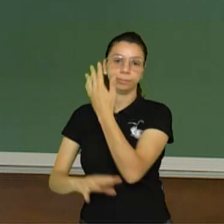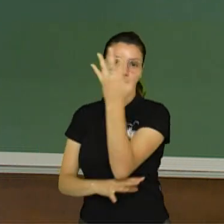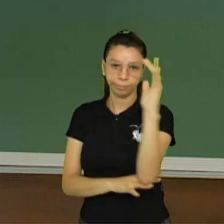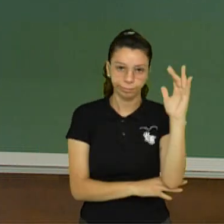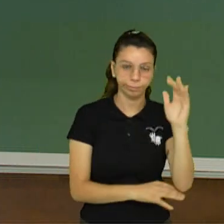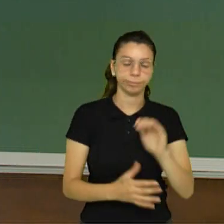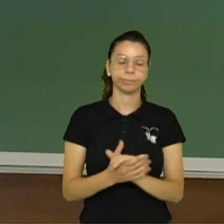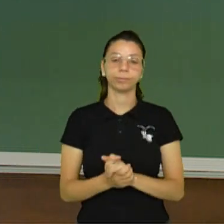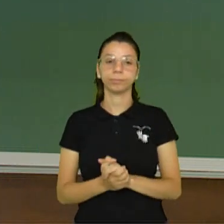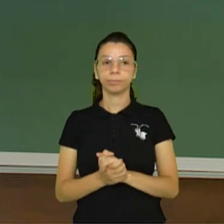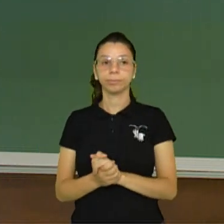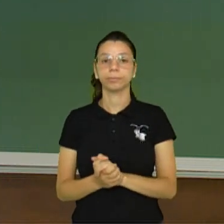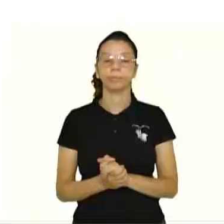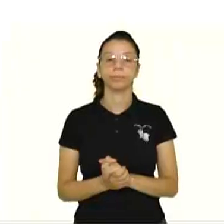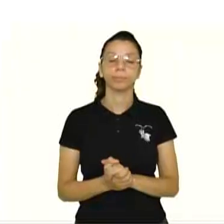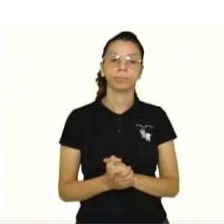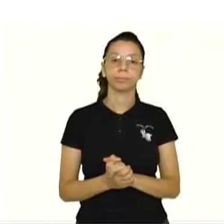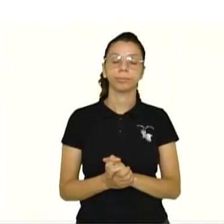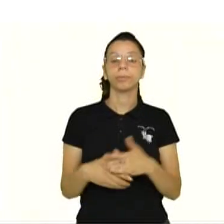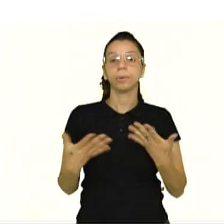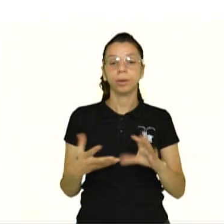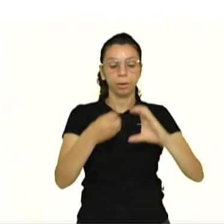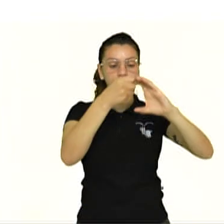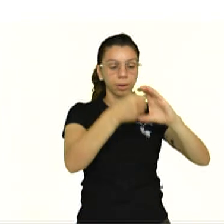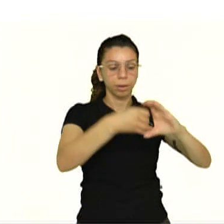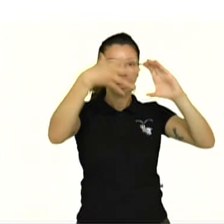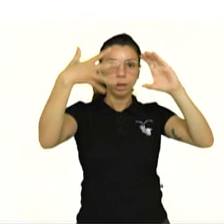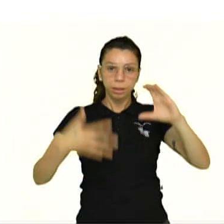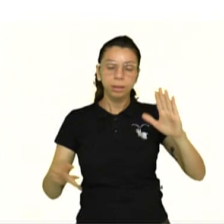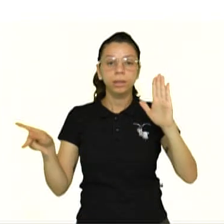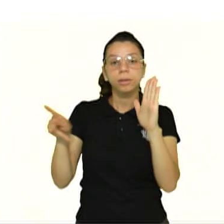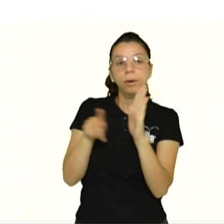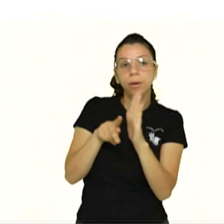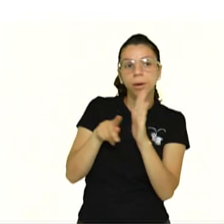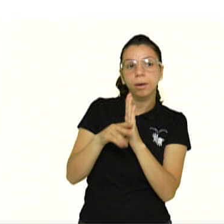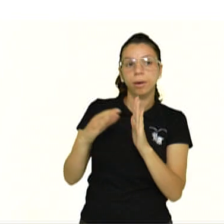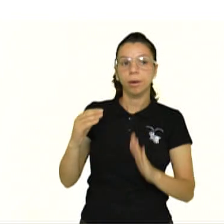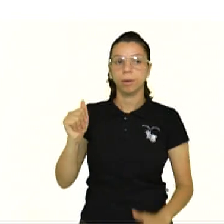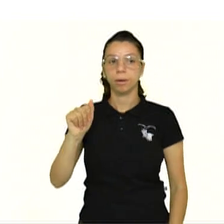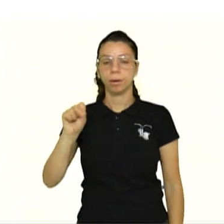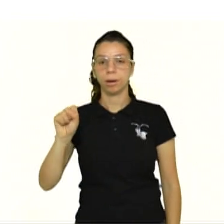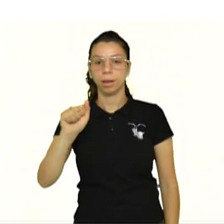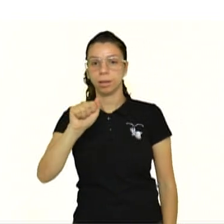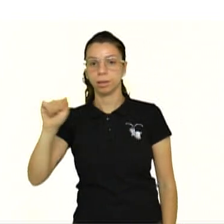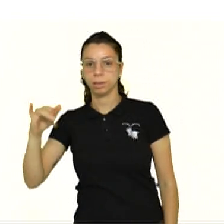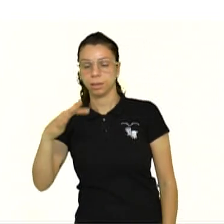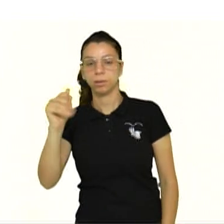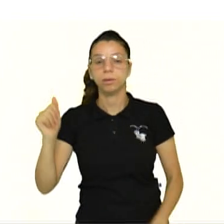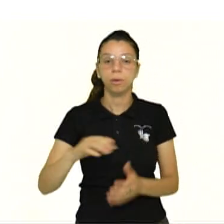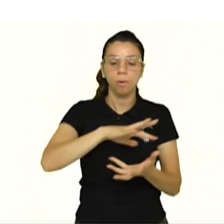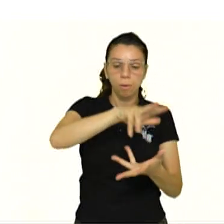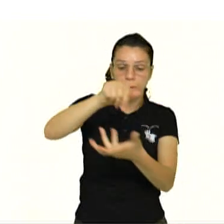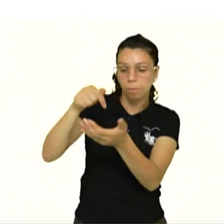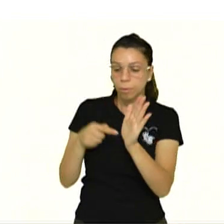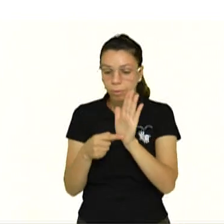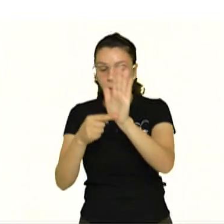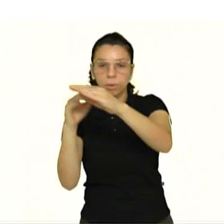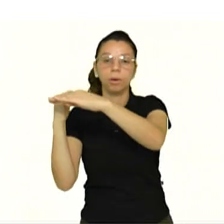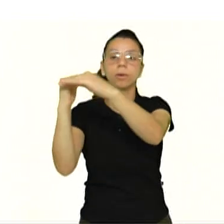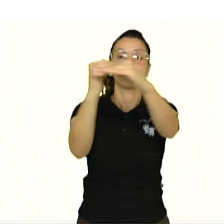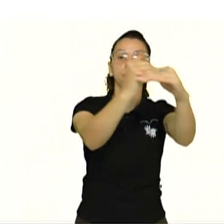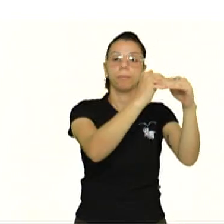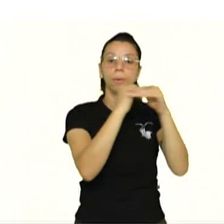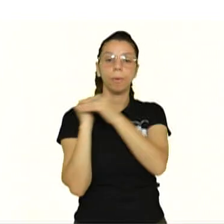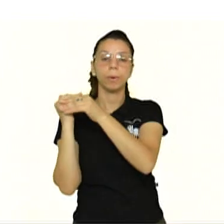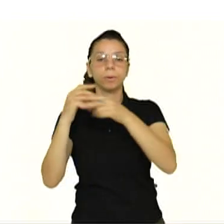Olha lá, na estética classicista, o mundo é representado como racional, harmônico, geométrico.